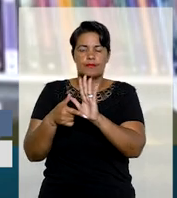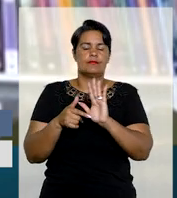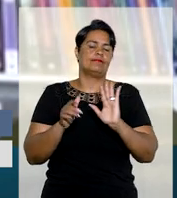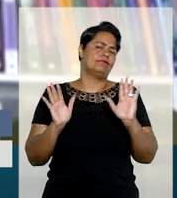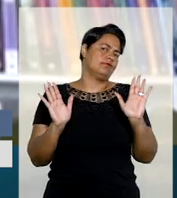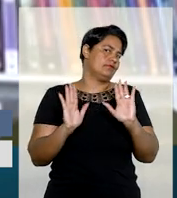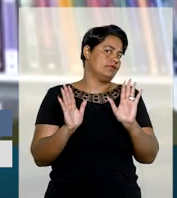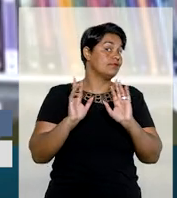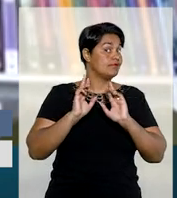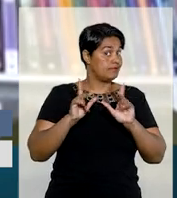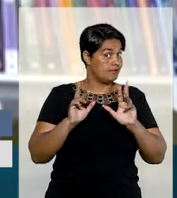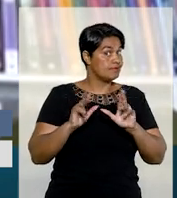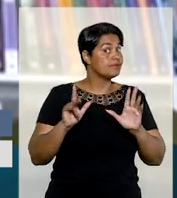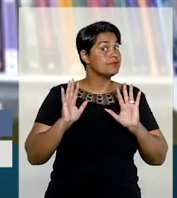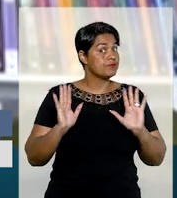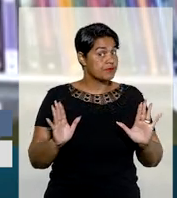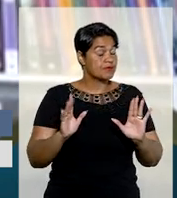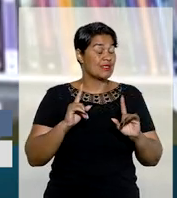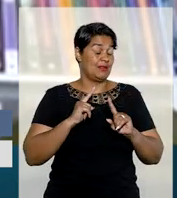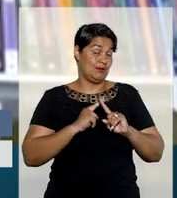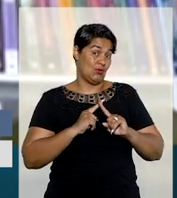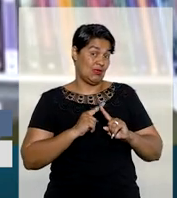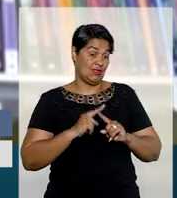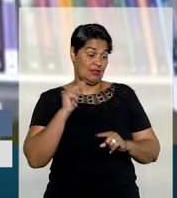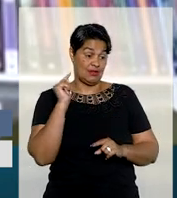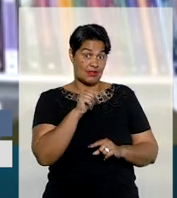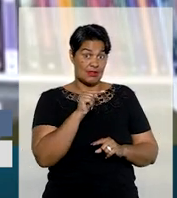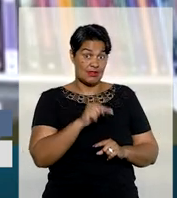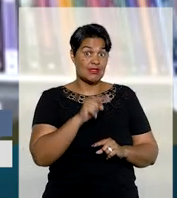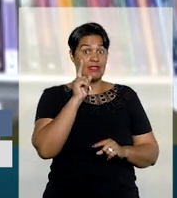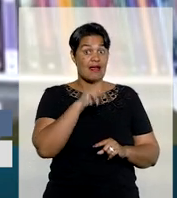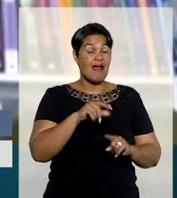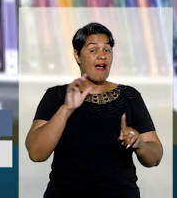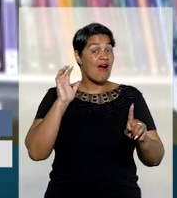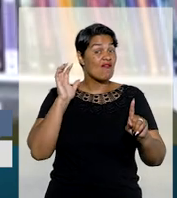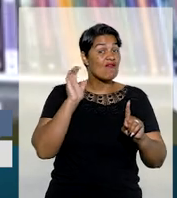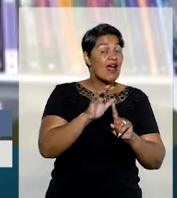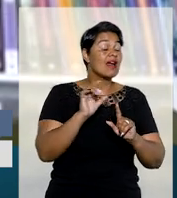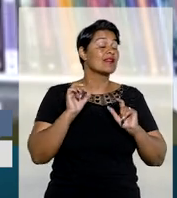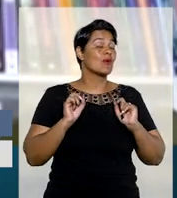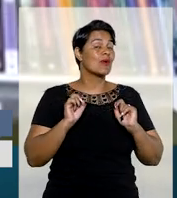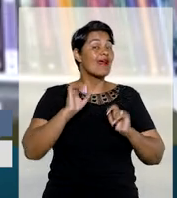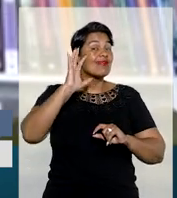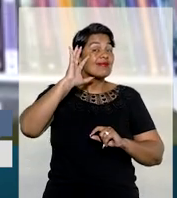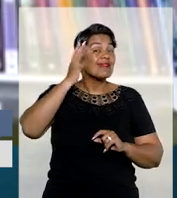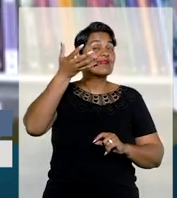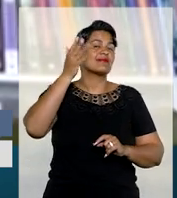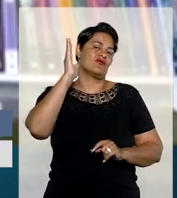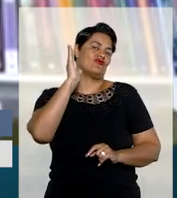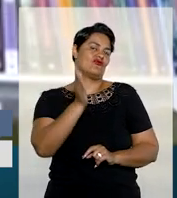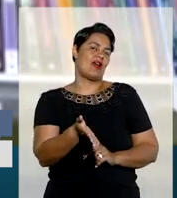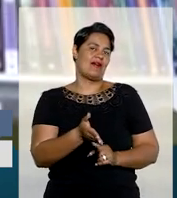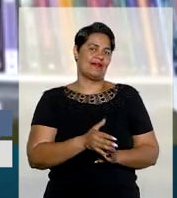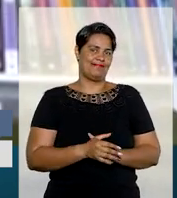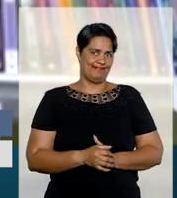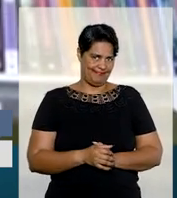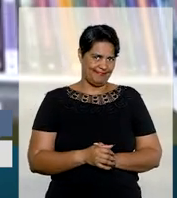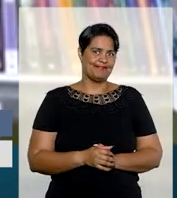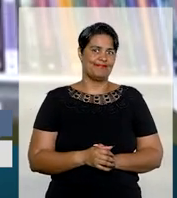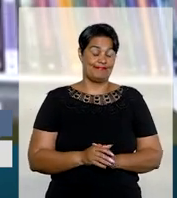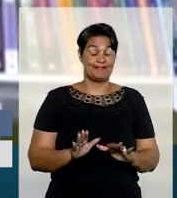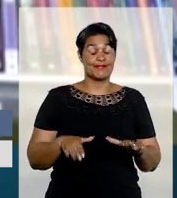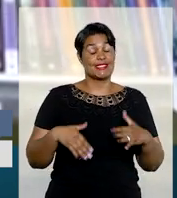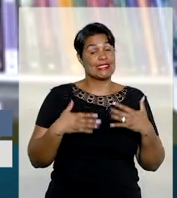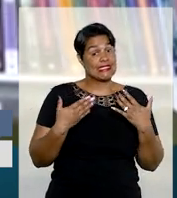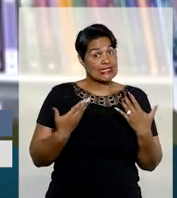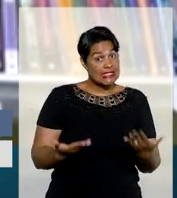delicada, né? Porque a reanálise da prova, a revaloração da prova, já é uma questão afeta ao próprio julgamento, né, da causa, ao